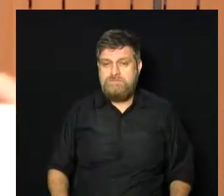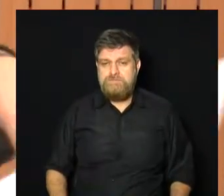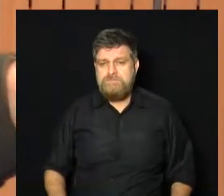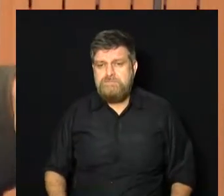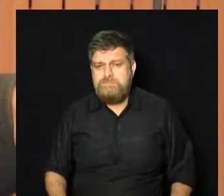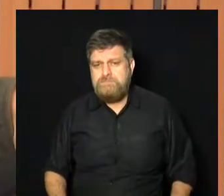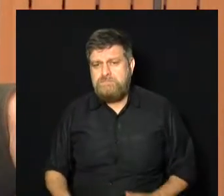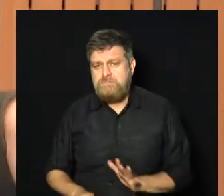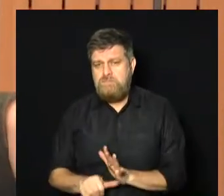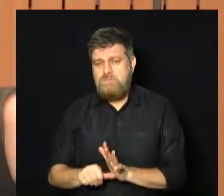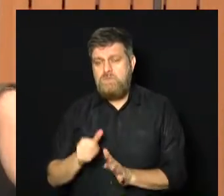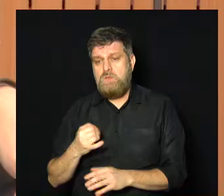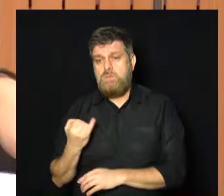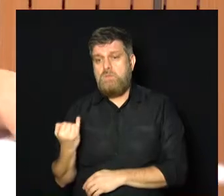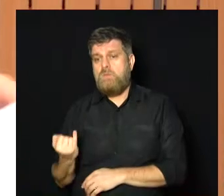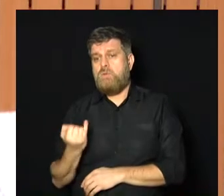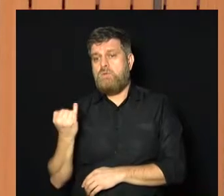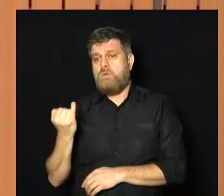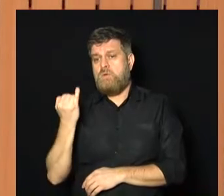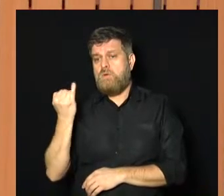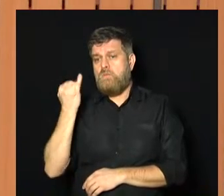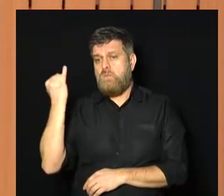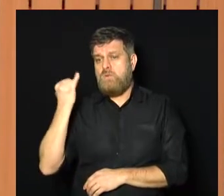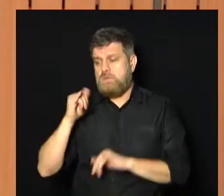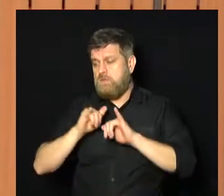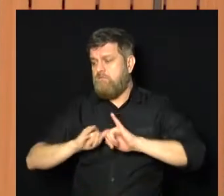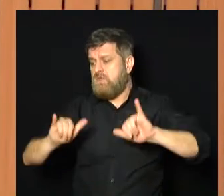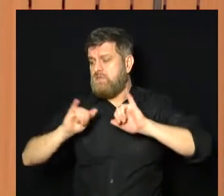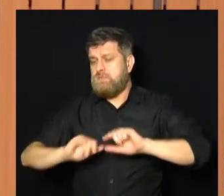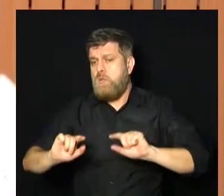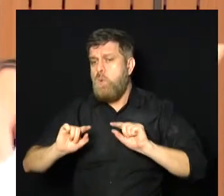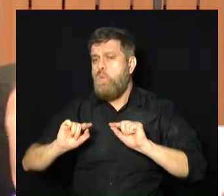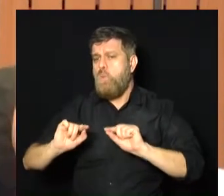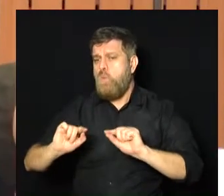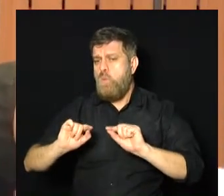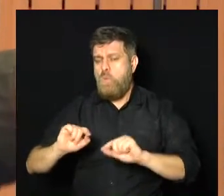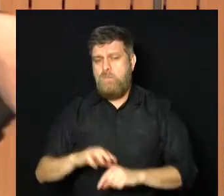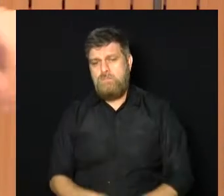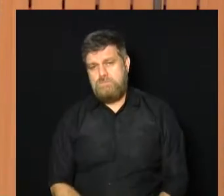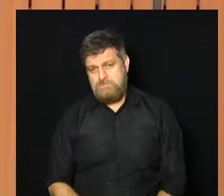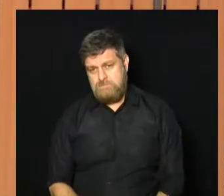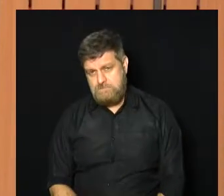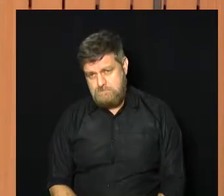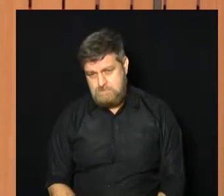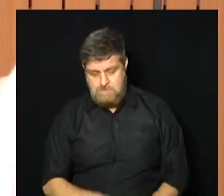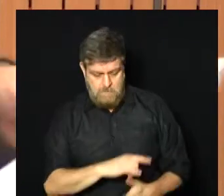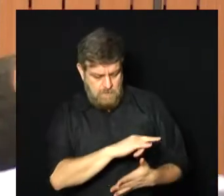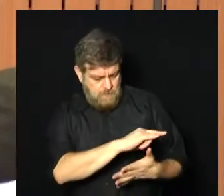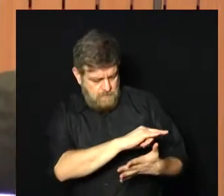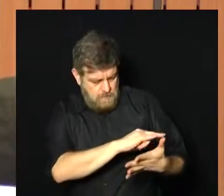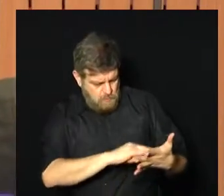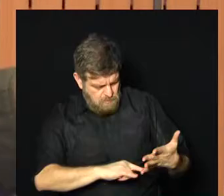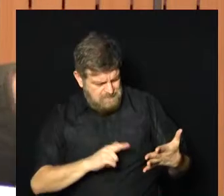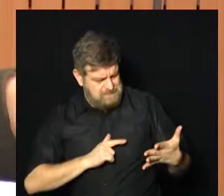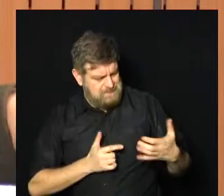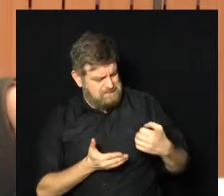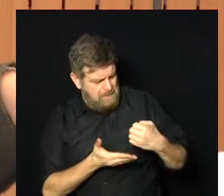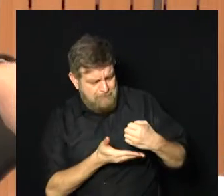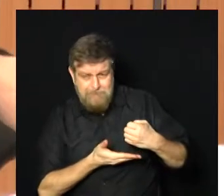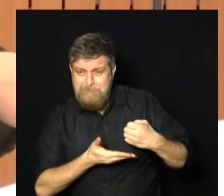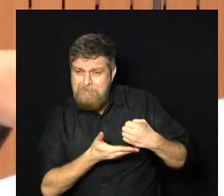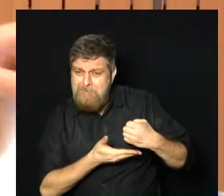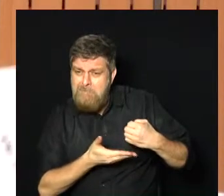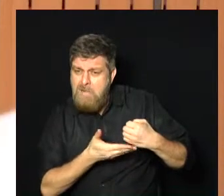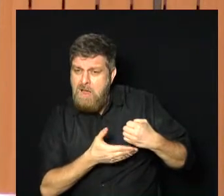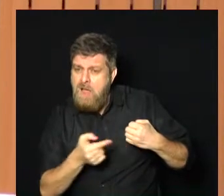primeiro é importante dizer que um documento muito bem fundamentado, ele